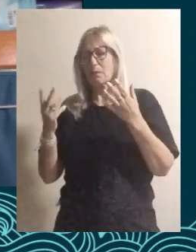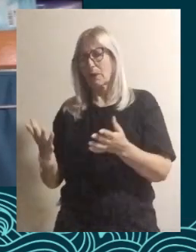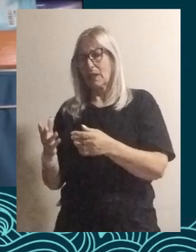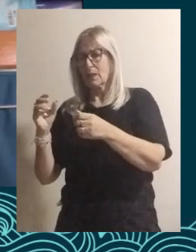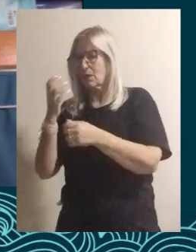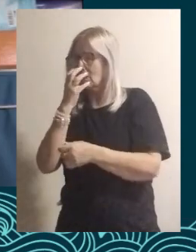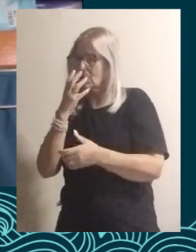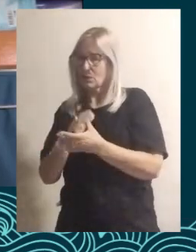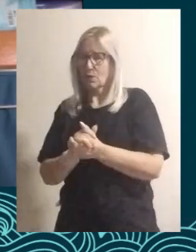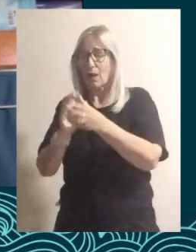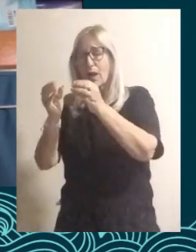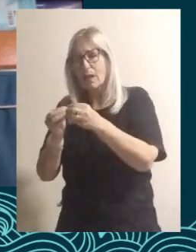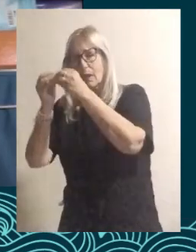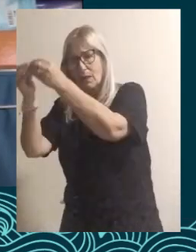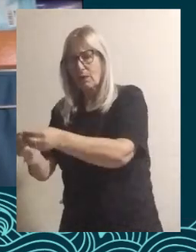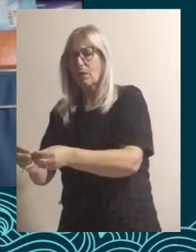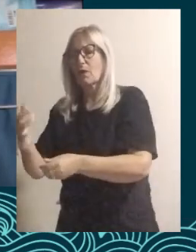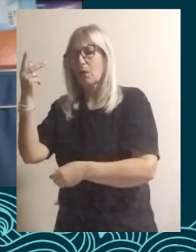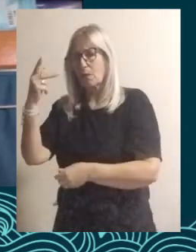que os sonhos são ferramentas